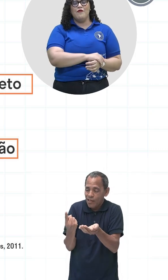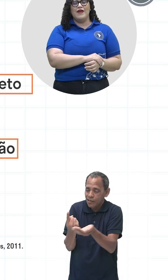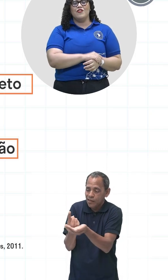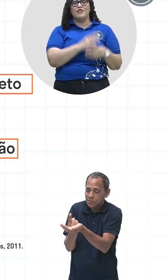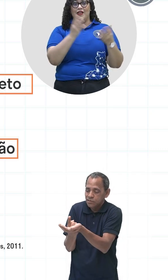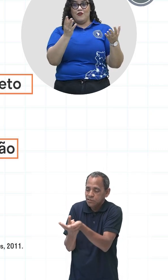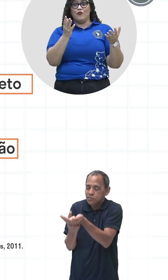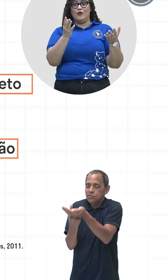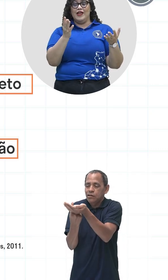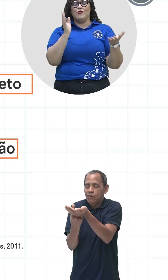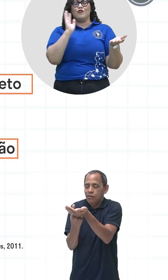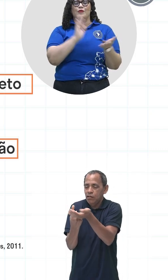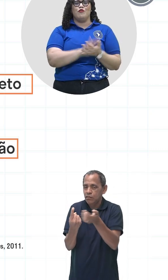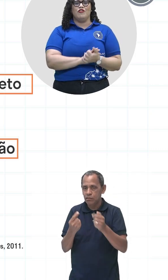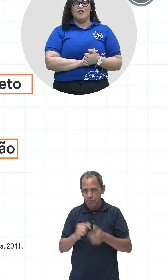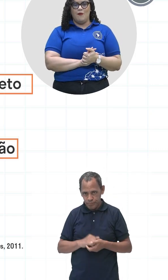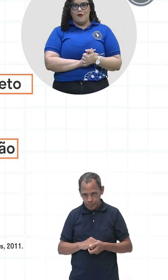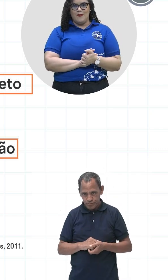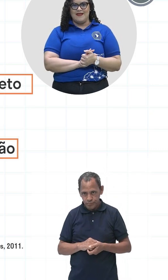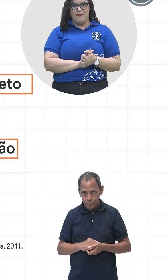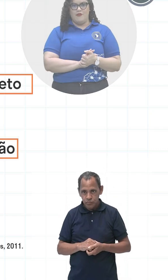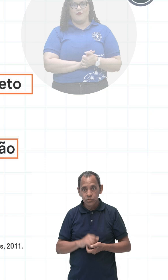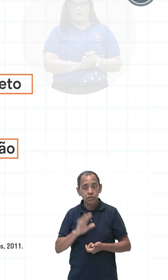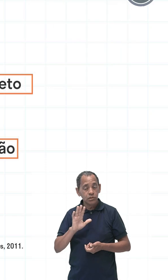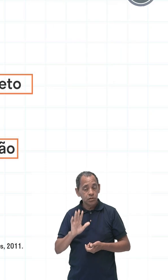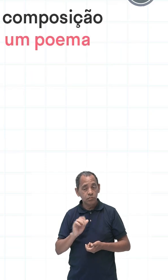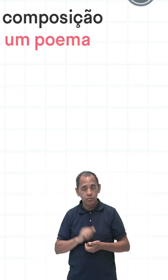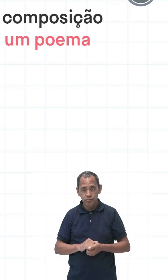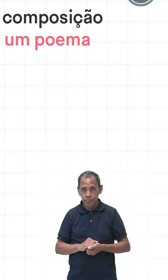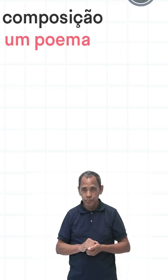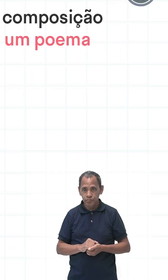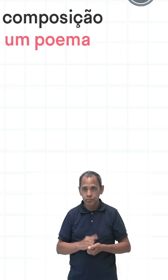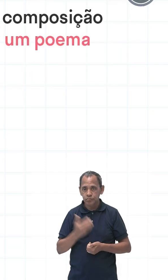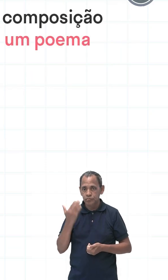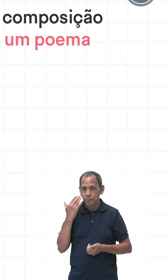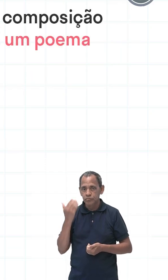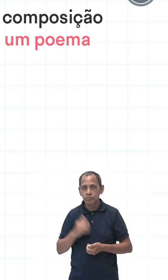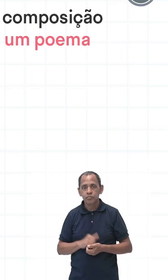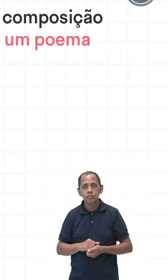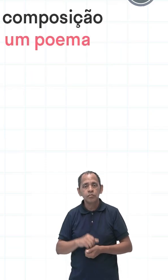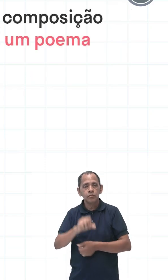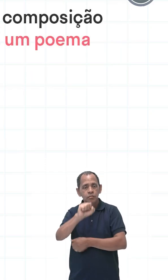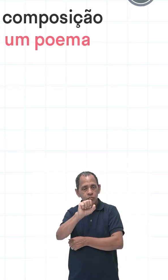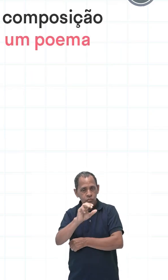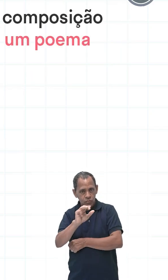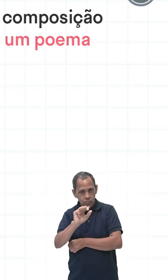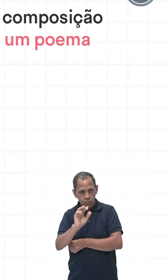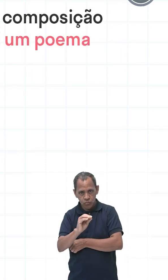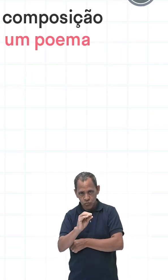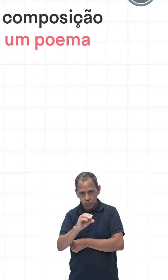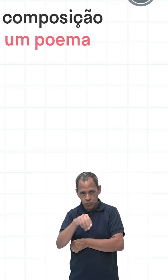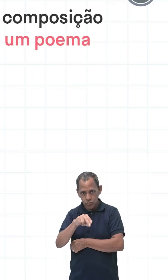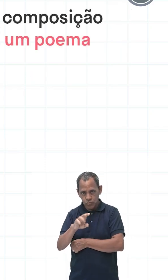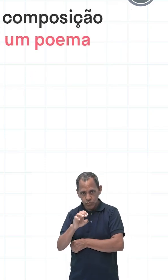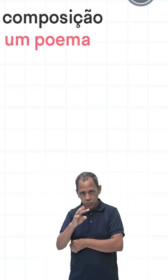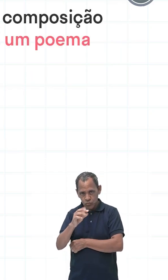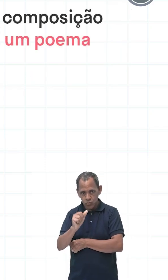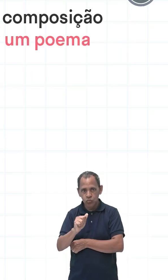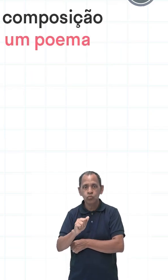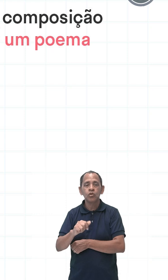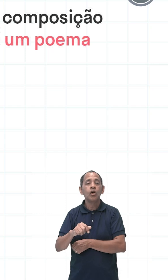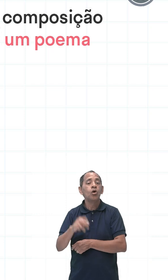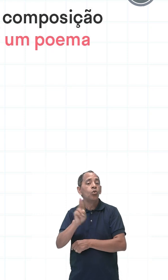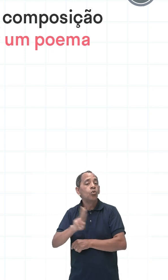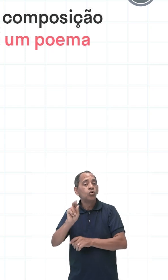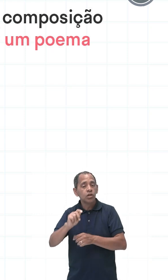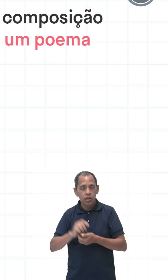mais uma vez, neste soneto, estamos diante, pode passar, por favor, de um texto que emprega, mais uma vez, elementos próprios